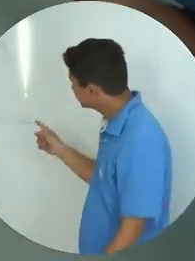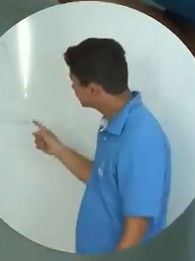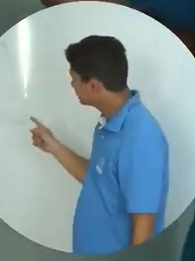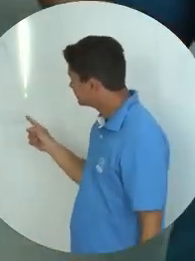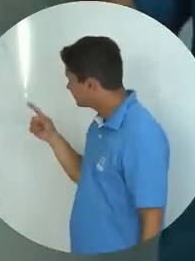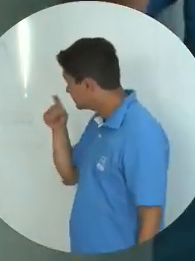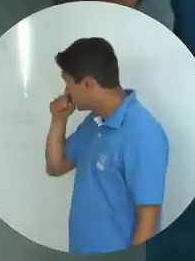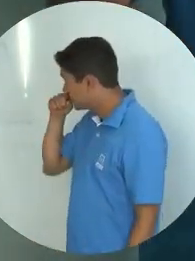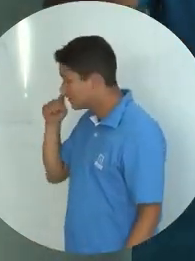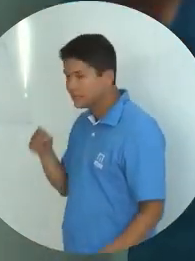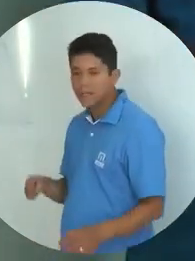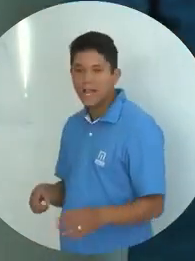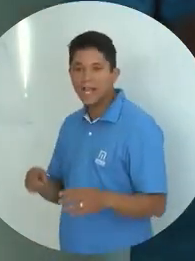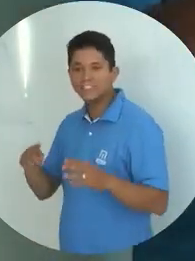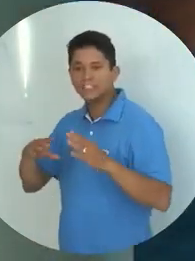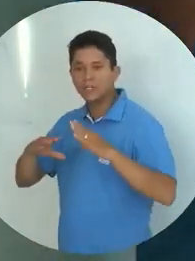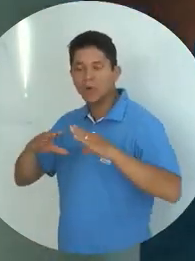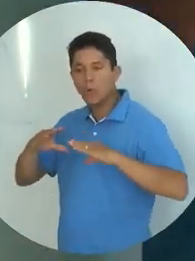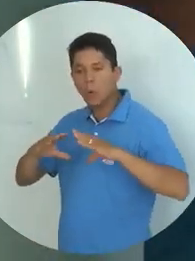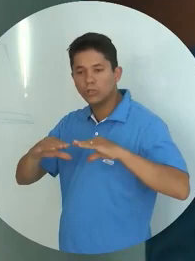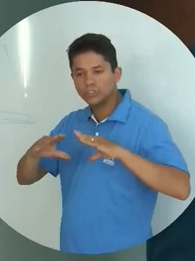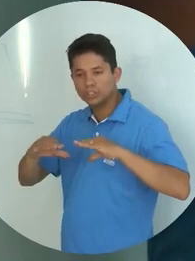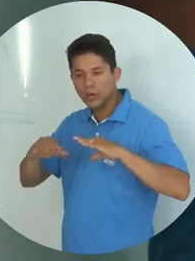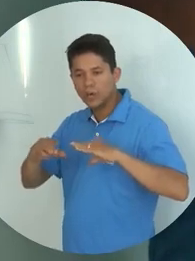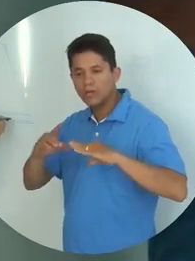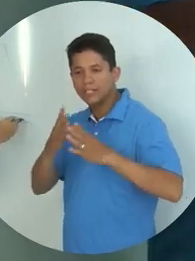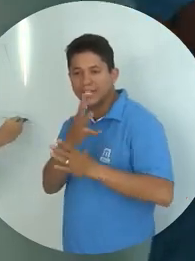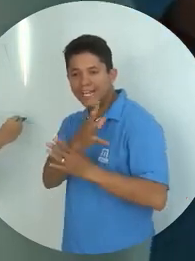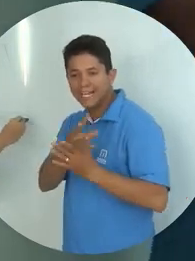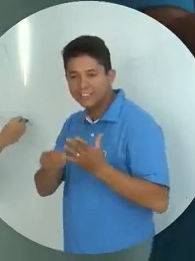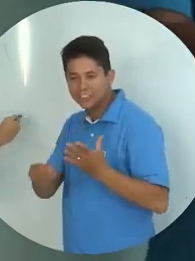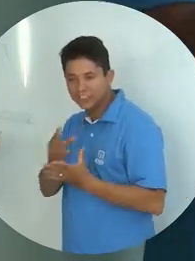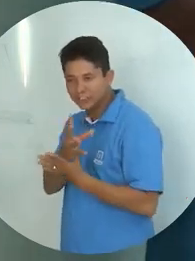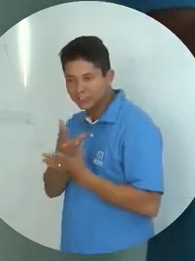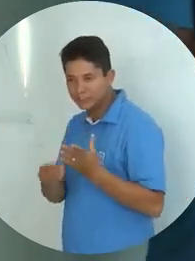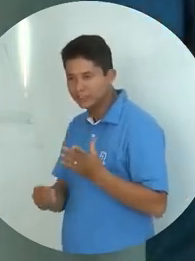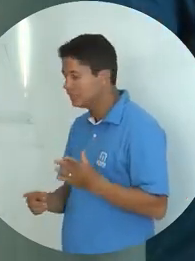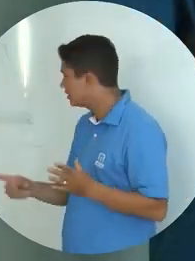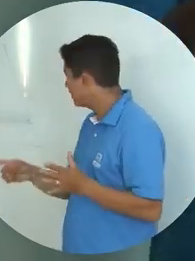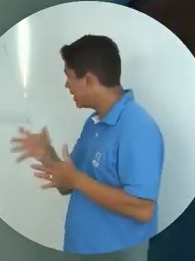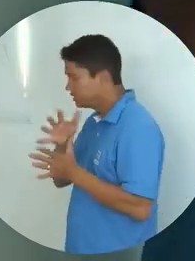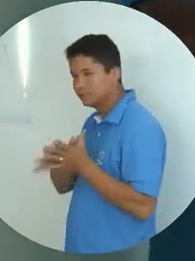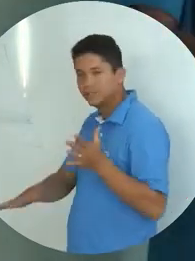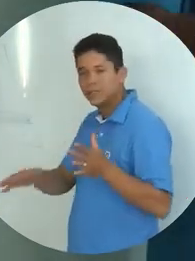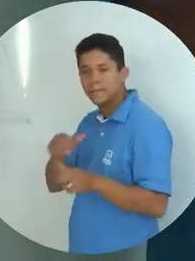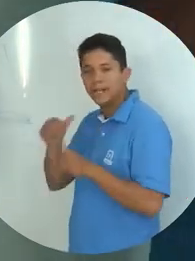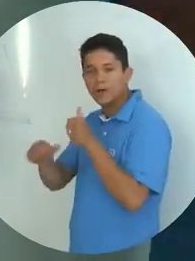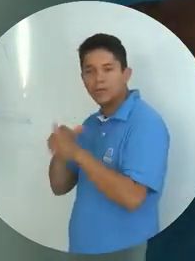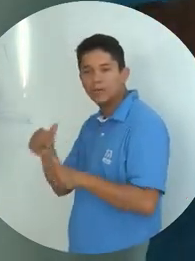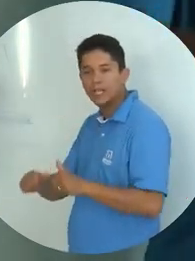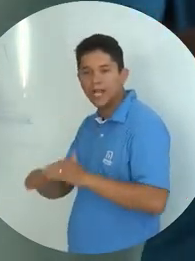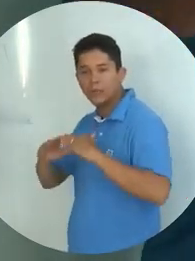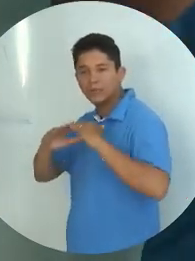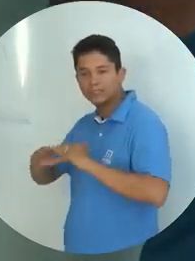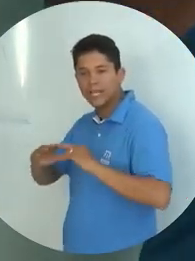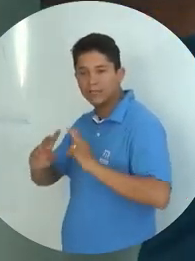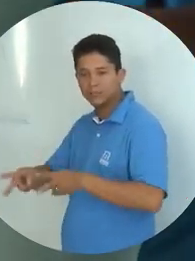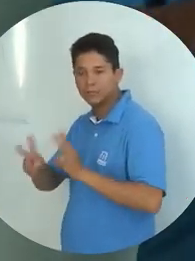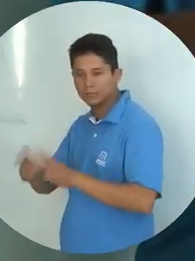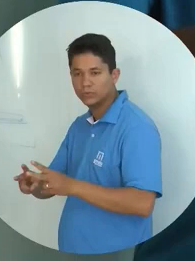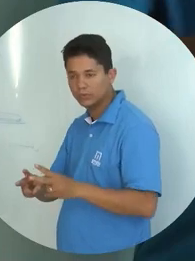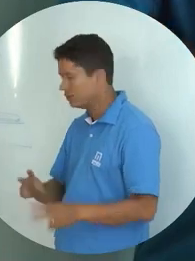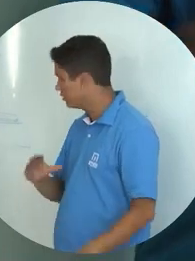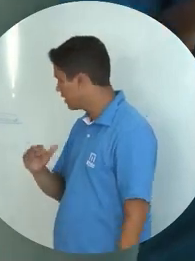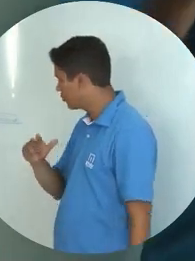funciona justamente para pegar qualquer ponto de percolação que vinha aqui, a vazão sair, para não mudar o estado dessa cunha aqui,